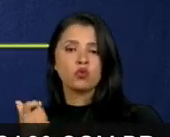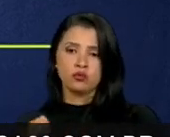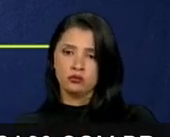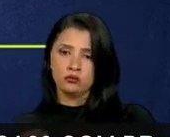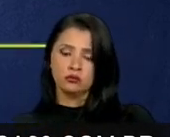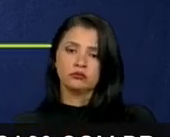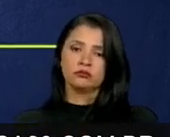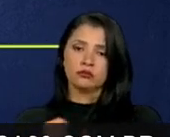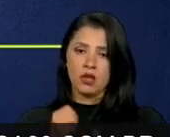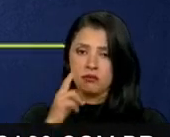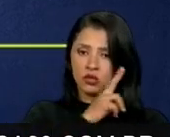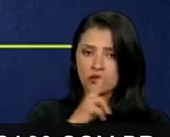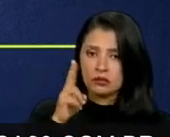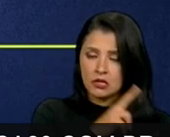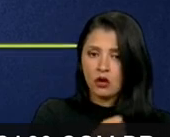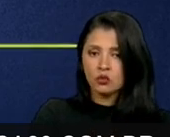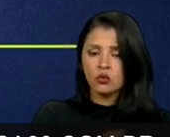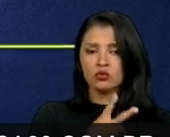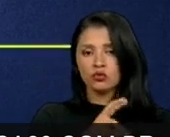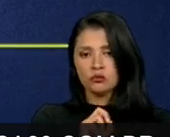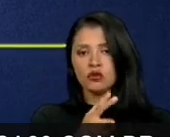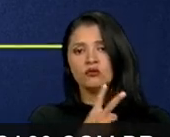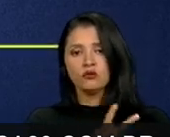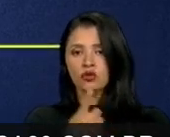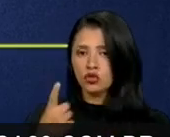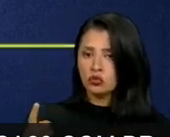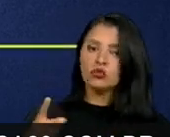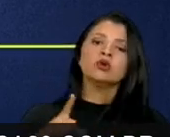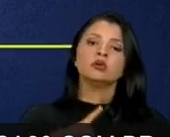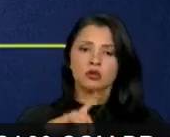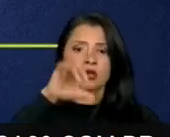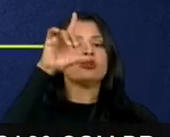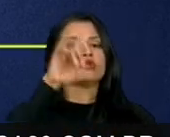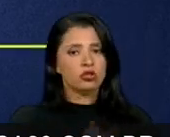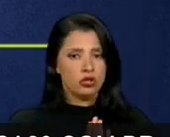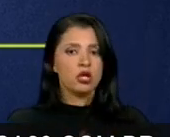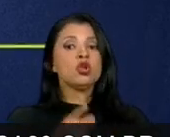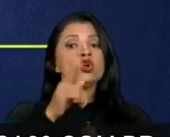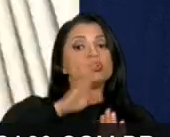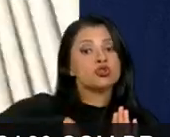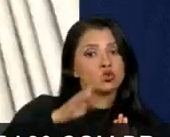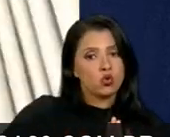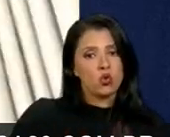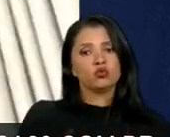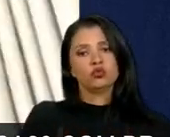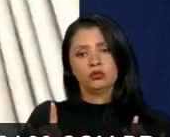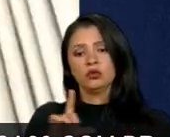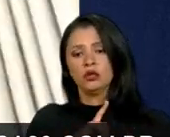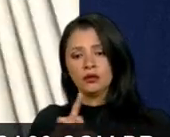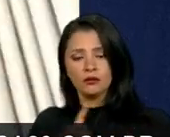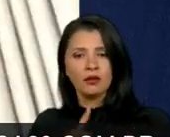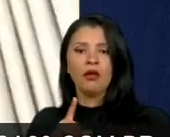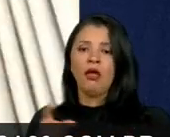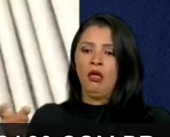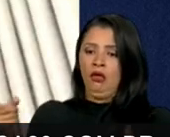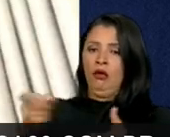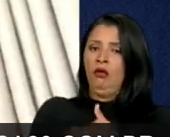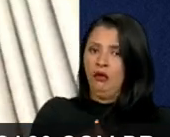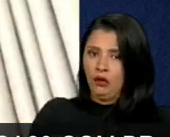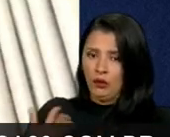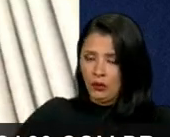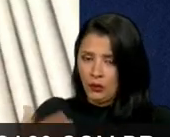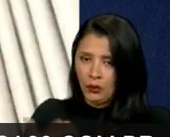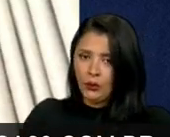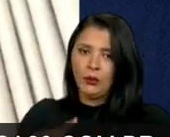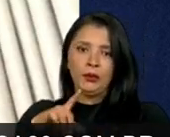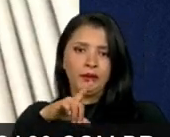do auxílio emergencial em 2021, têm direito a desconto especial. É uma dívida grande que a gente contrai,